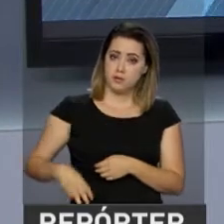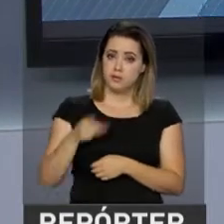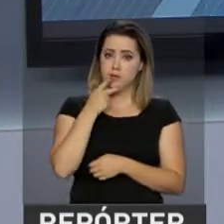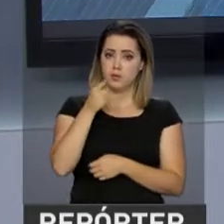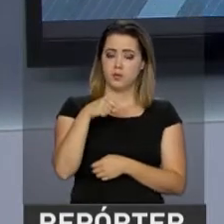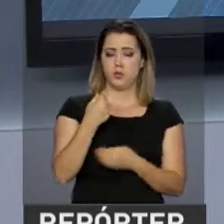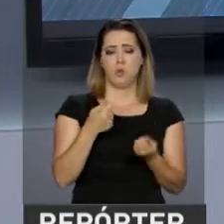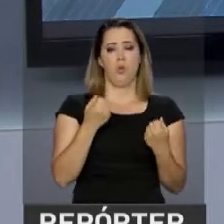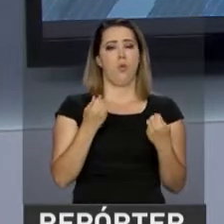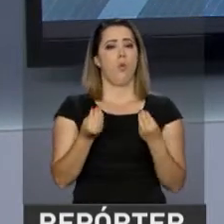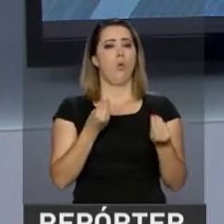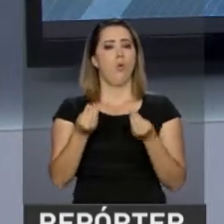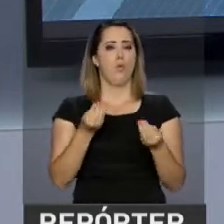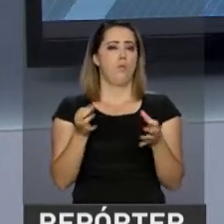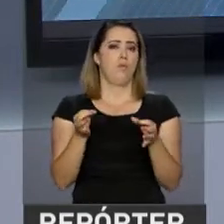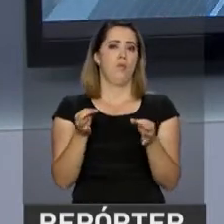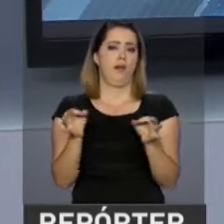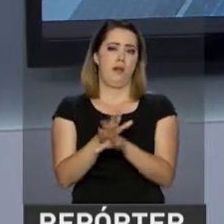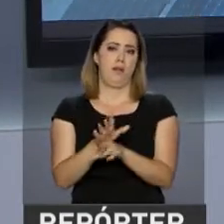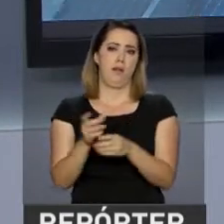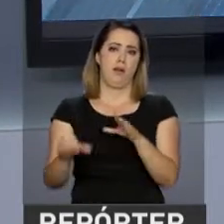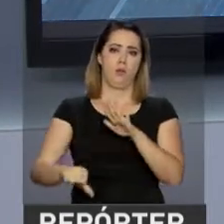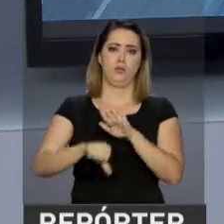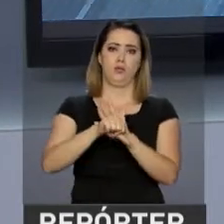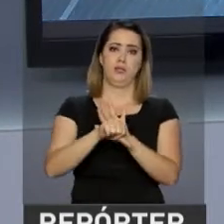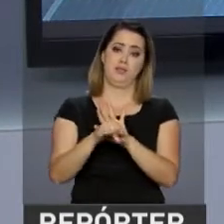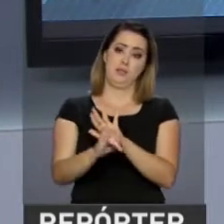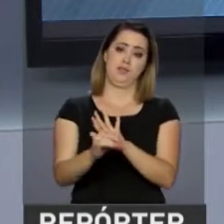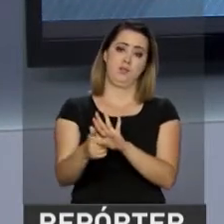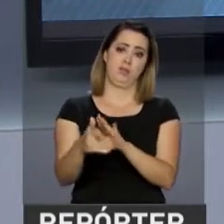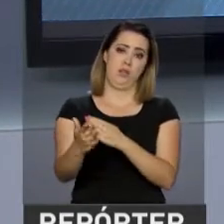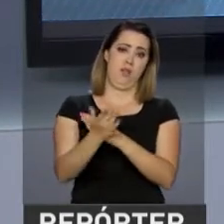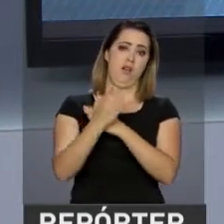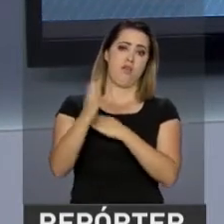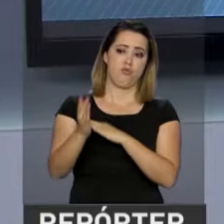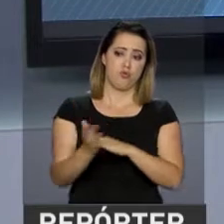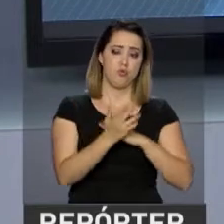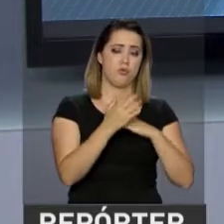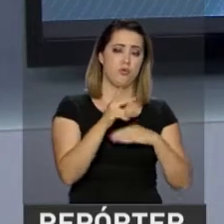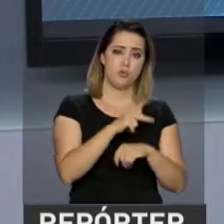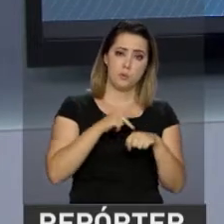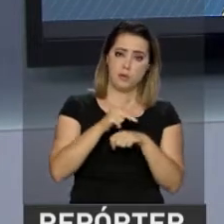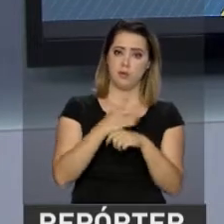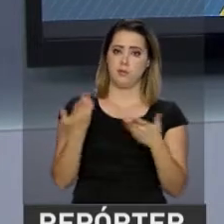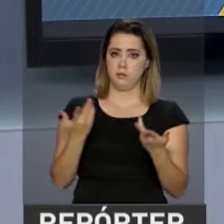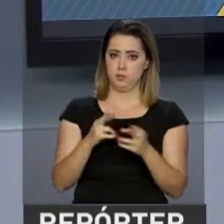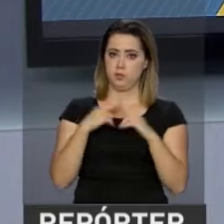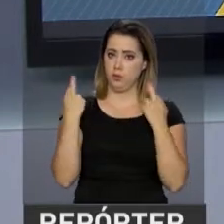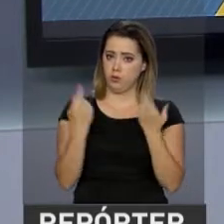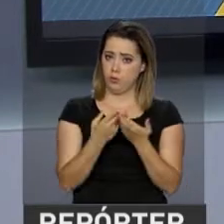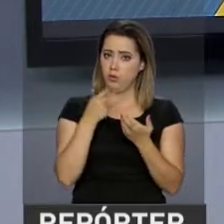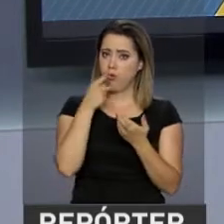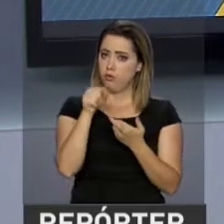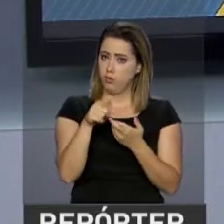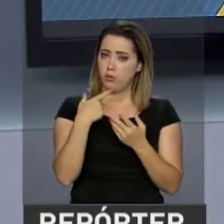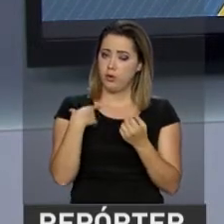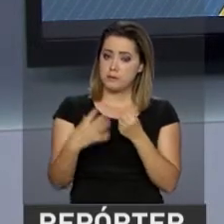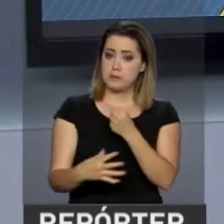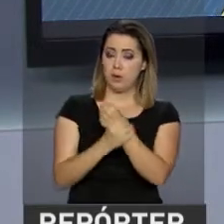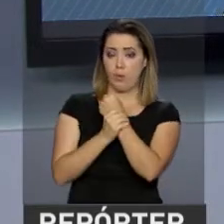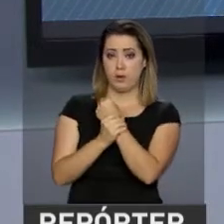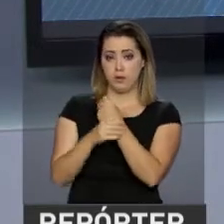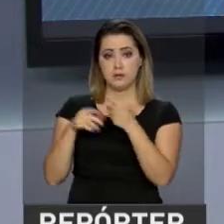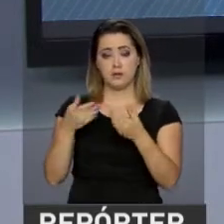crimes nas fronteiras sem a colaboração entre os países na reunião ficou decidido um reforço para controlar a segurança